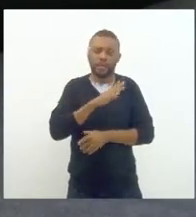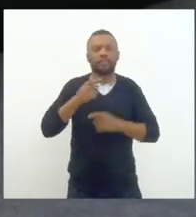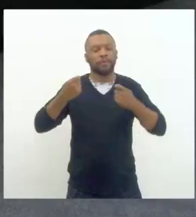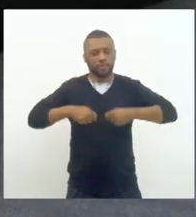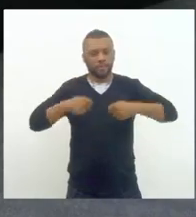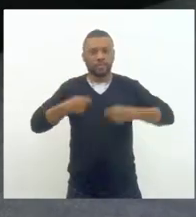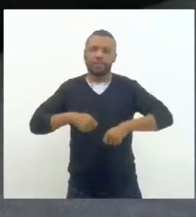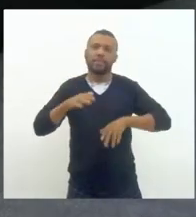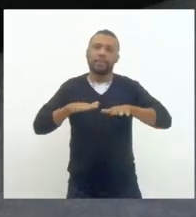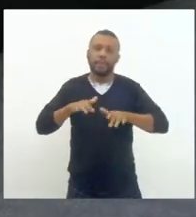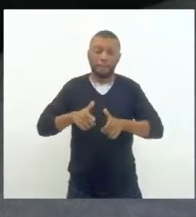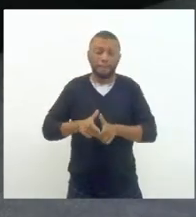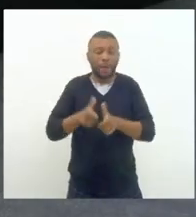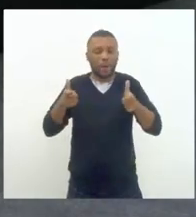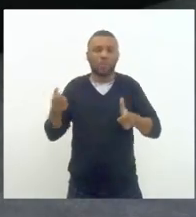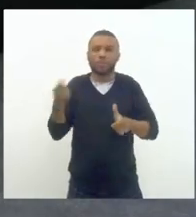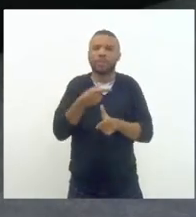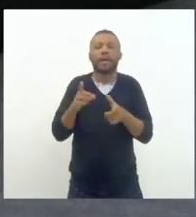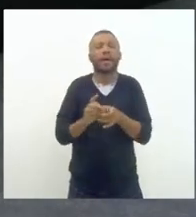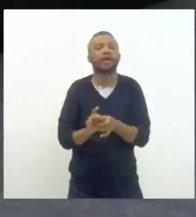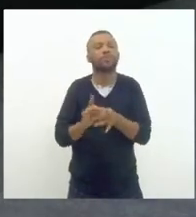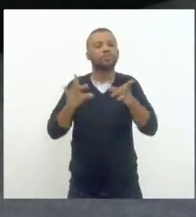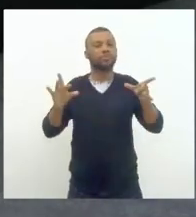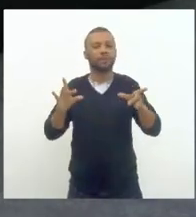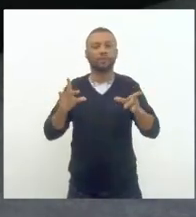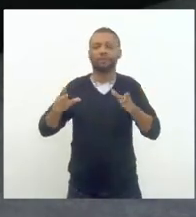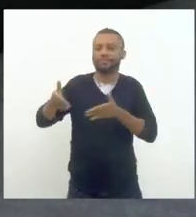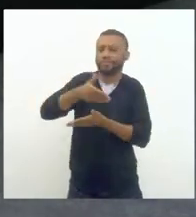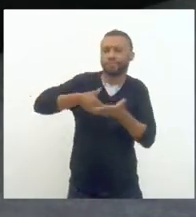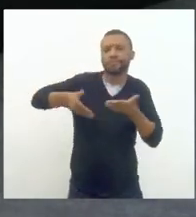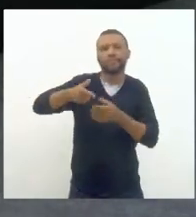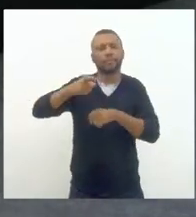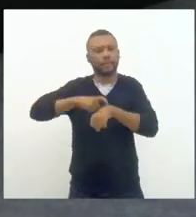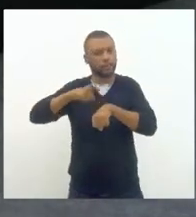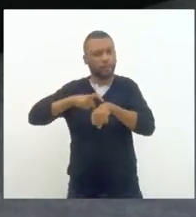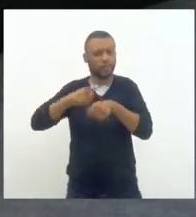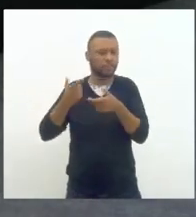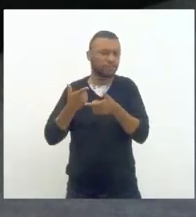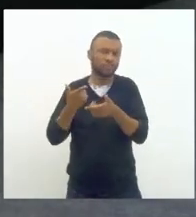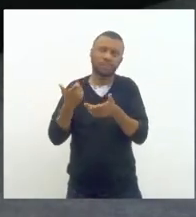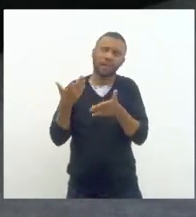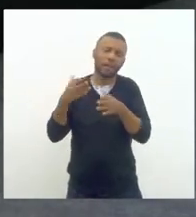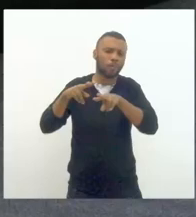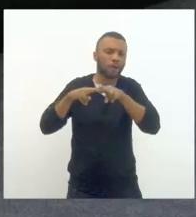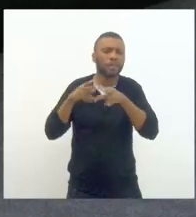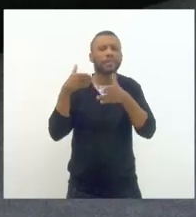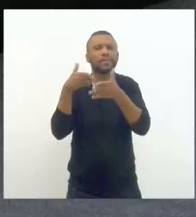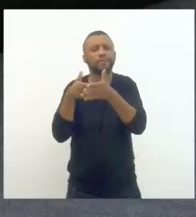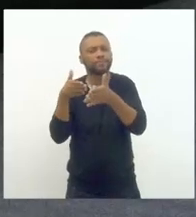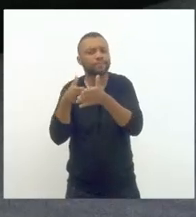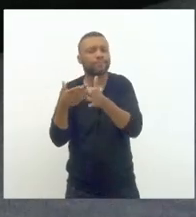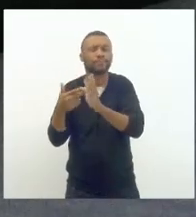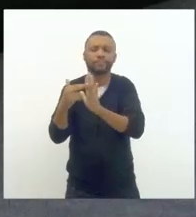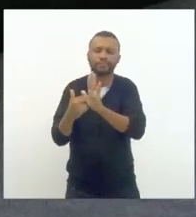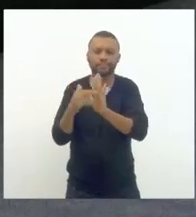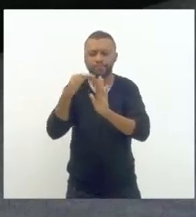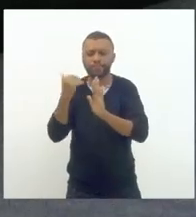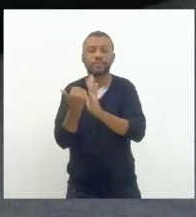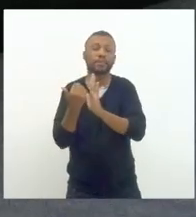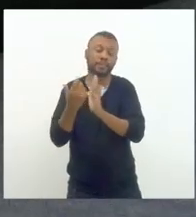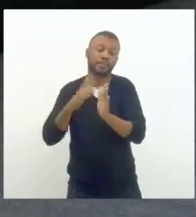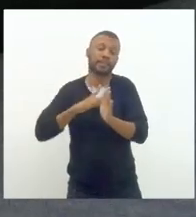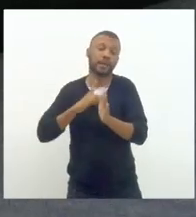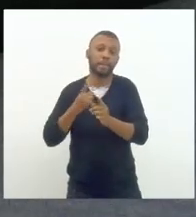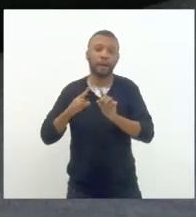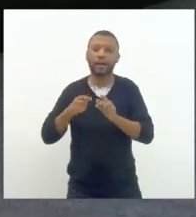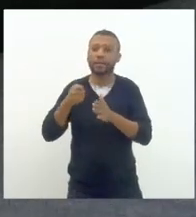às vezes é muito maior do que a disponibilidade de se fazer naquele momento, devido às restrições, devido às dificuldades que acabam existindo. Mas a